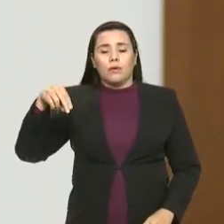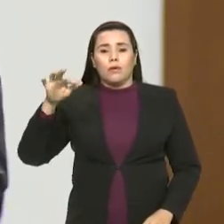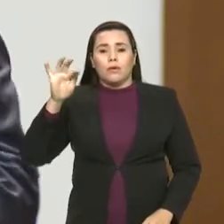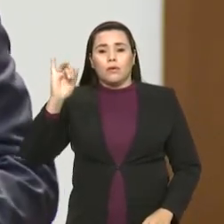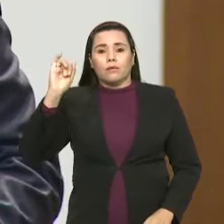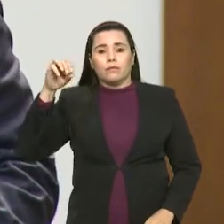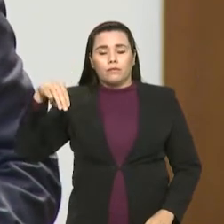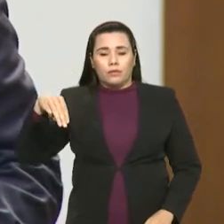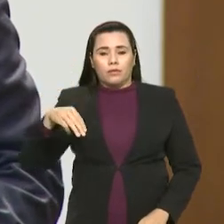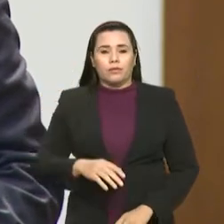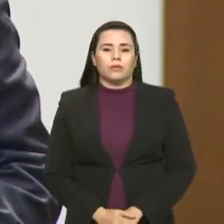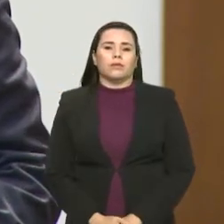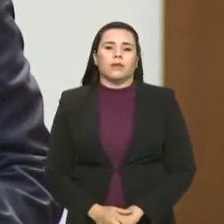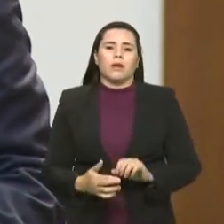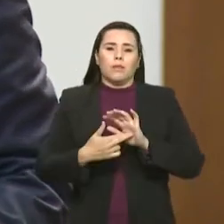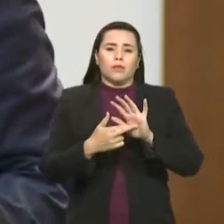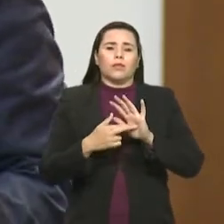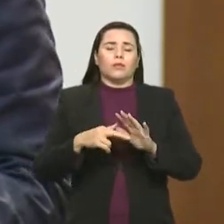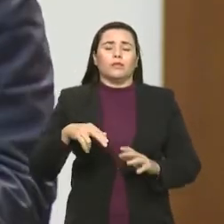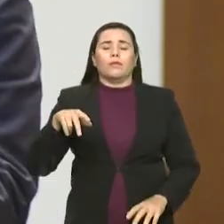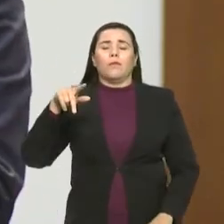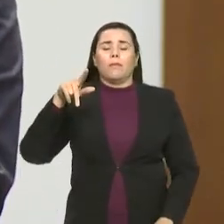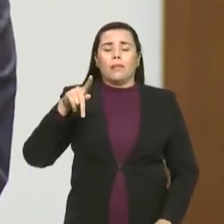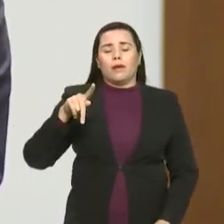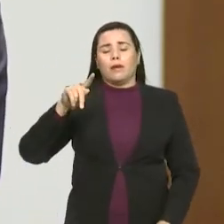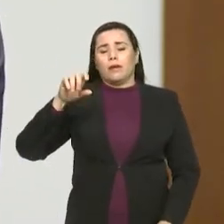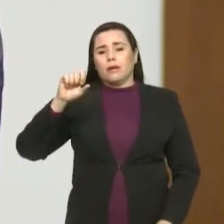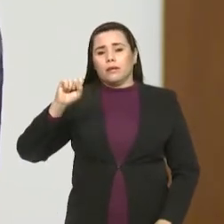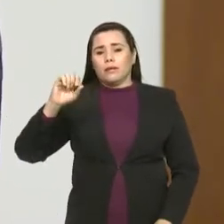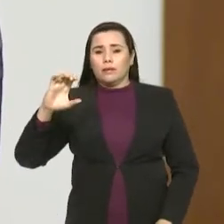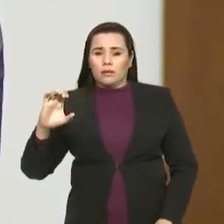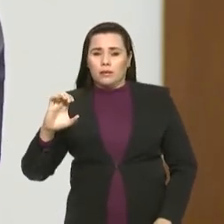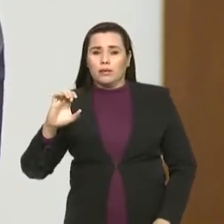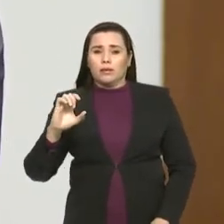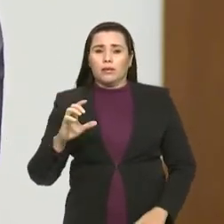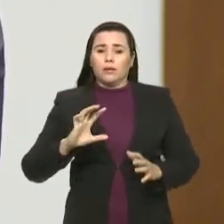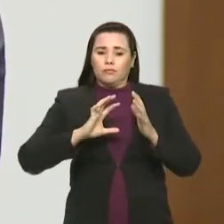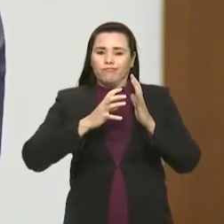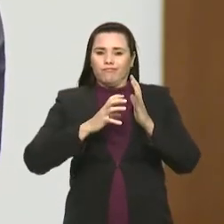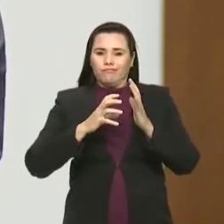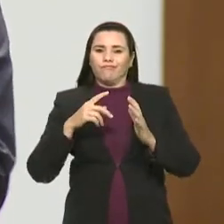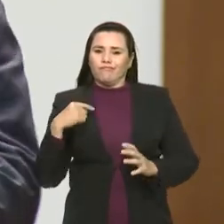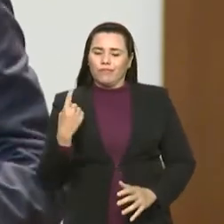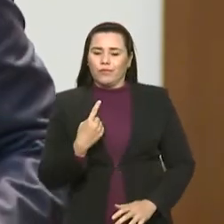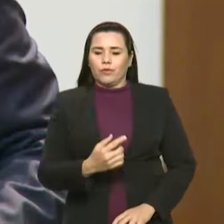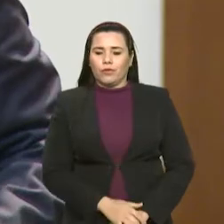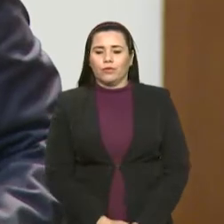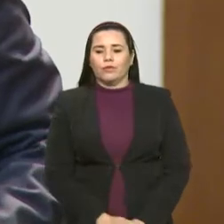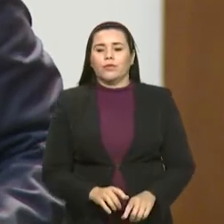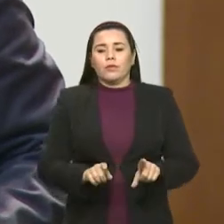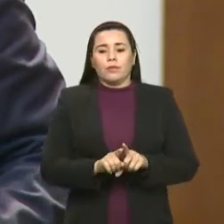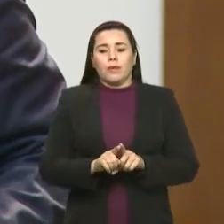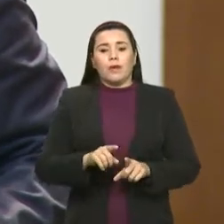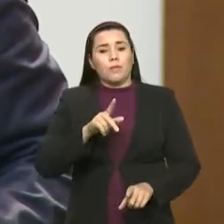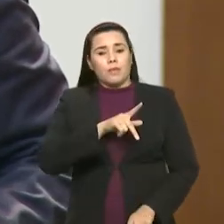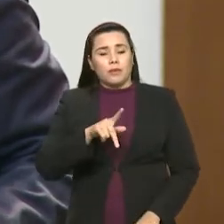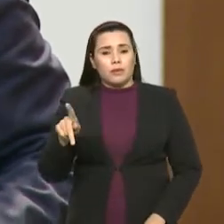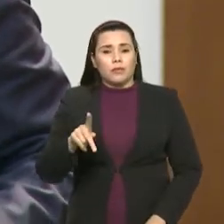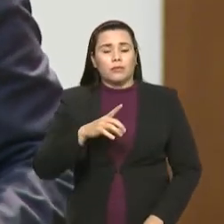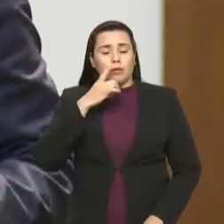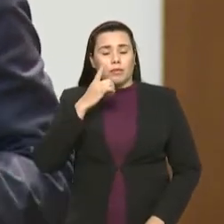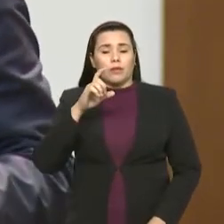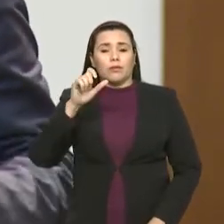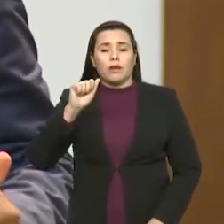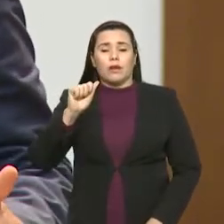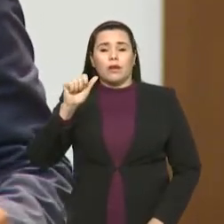partido, PSC. Quero cumprimentar de forma especial também nosso presidente do partido, deputado Aloysio